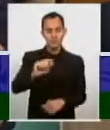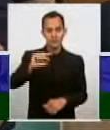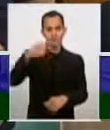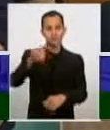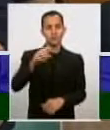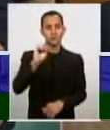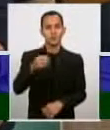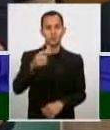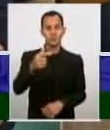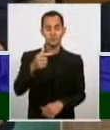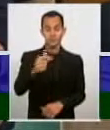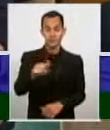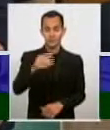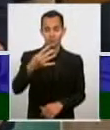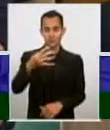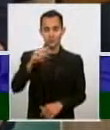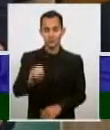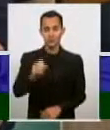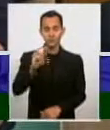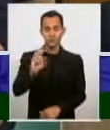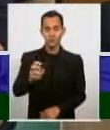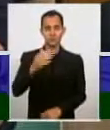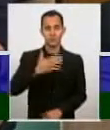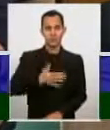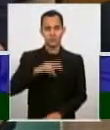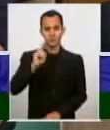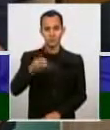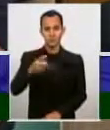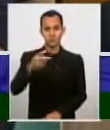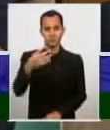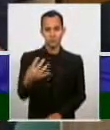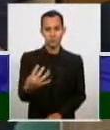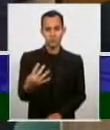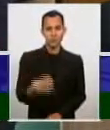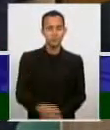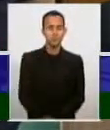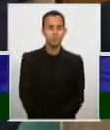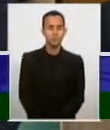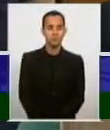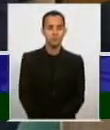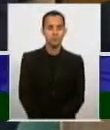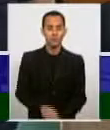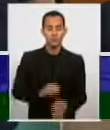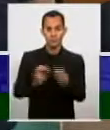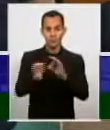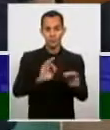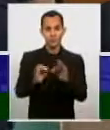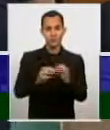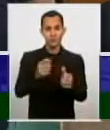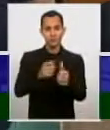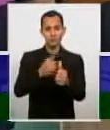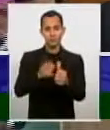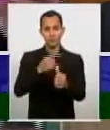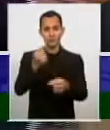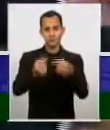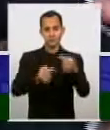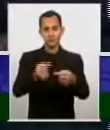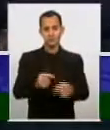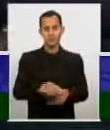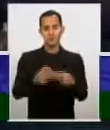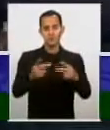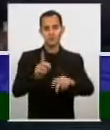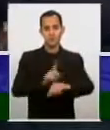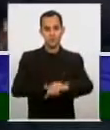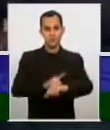e 8.748 de 5 de agosto de 2004. Matéria que está em primeira discussão.